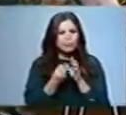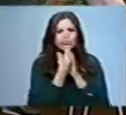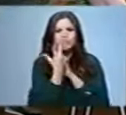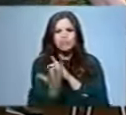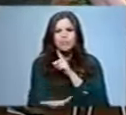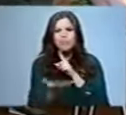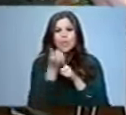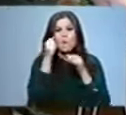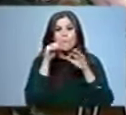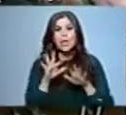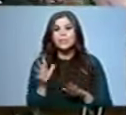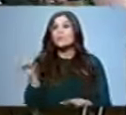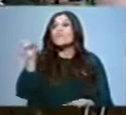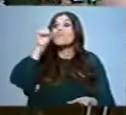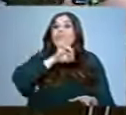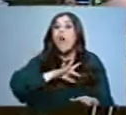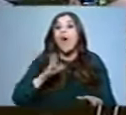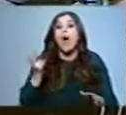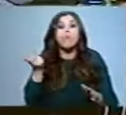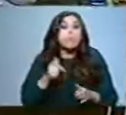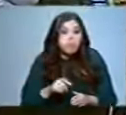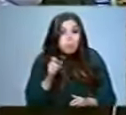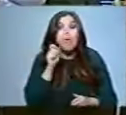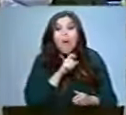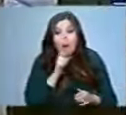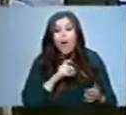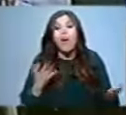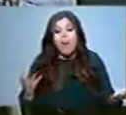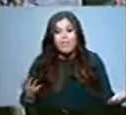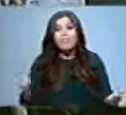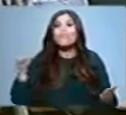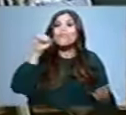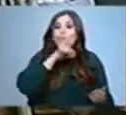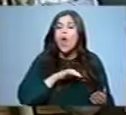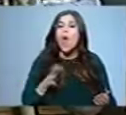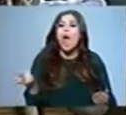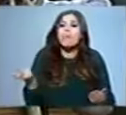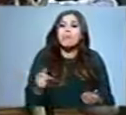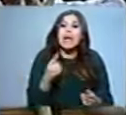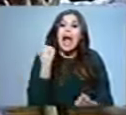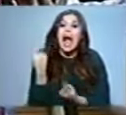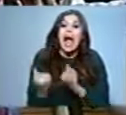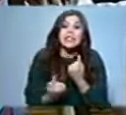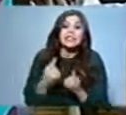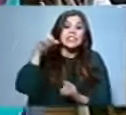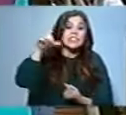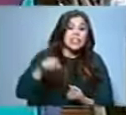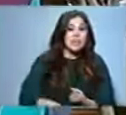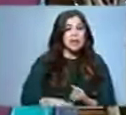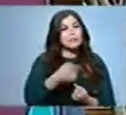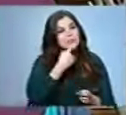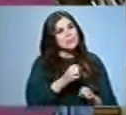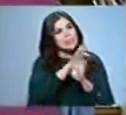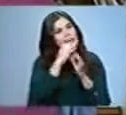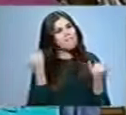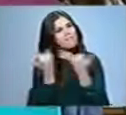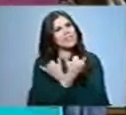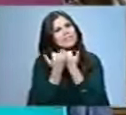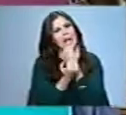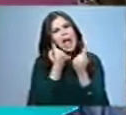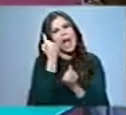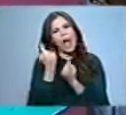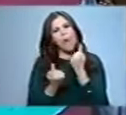elas acontecem. Acontecem. Acontecem essas coincidências e, por vezes, com a constatação da felicidade de alguns